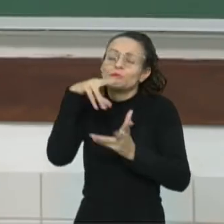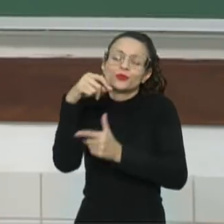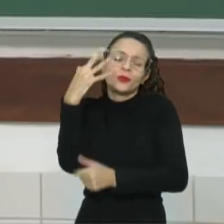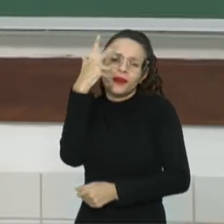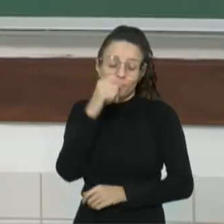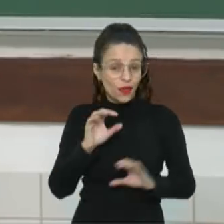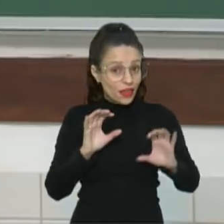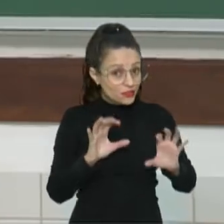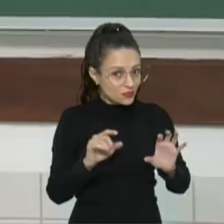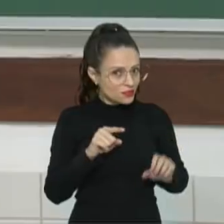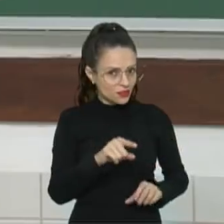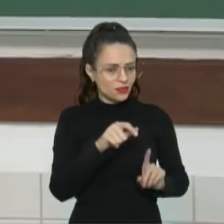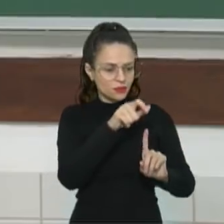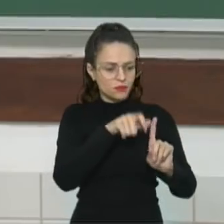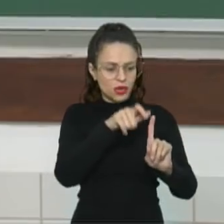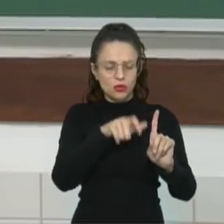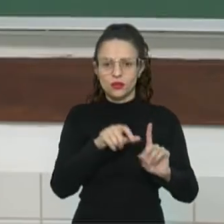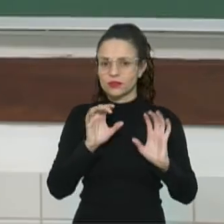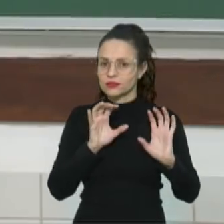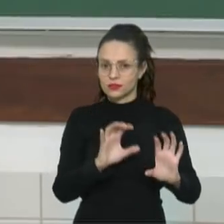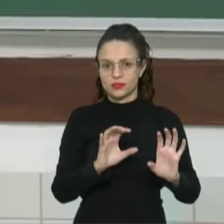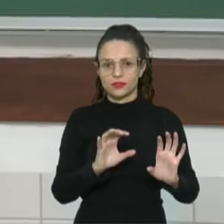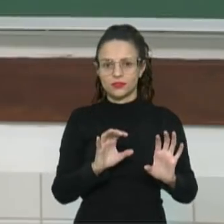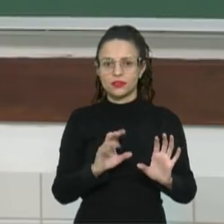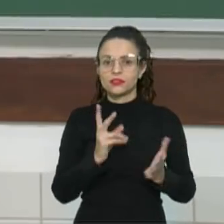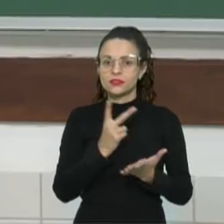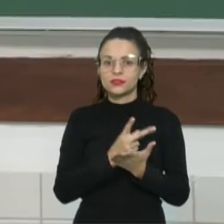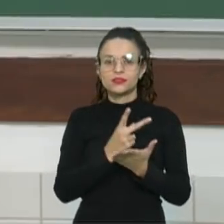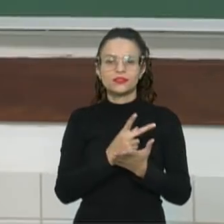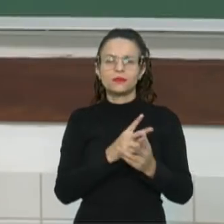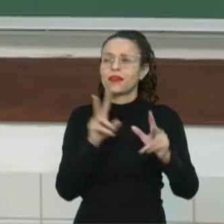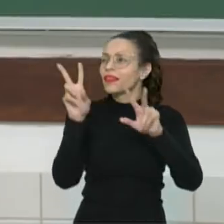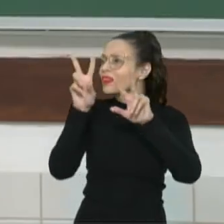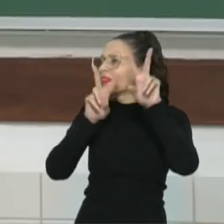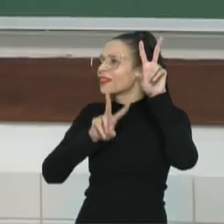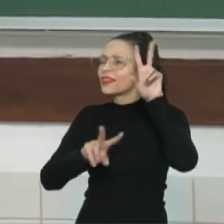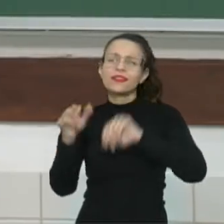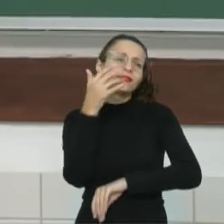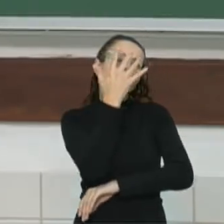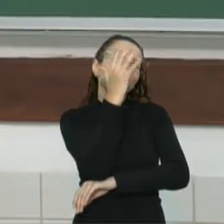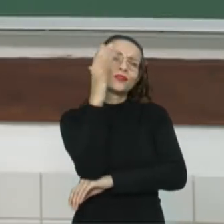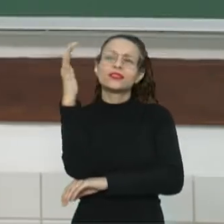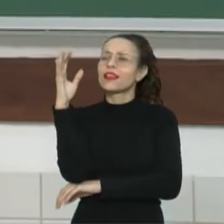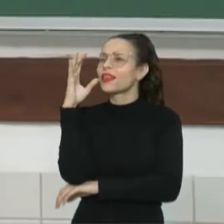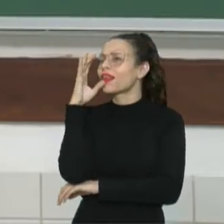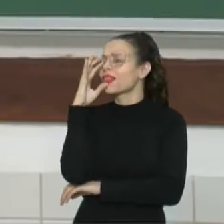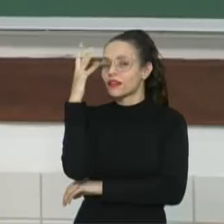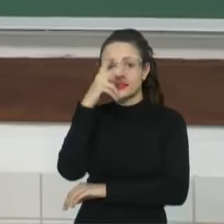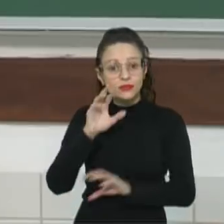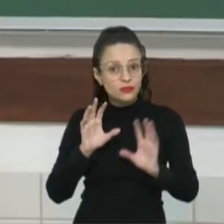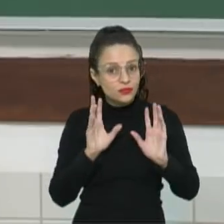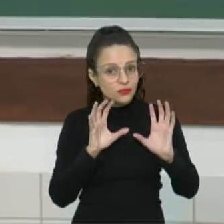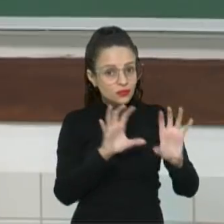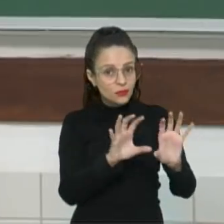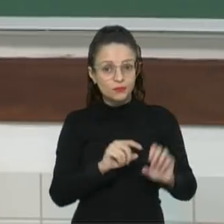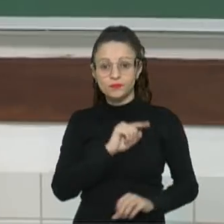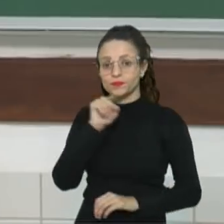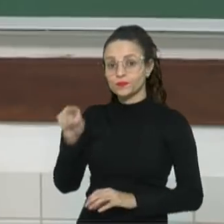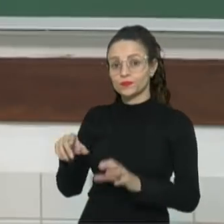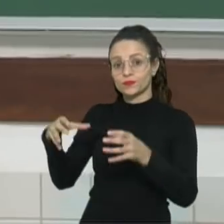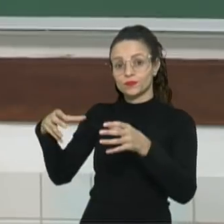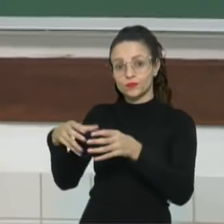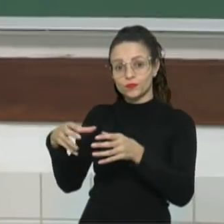belo. Eles queriam sempre o bem, né? Estavam sempre de olho, como a natureza era linda. E os